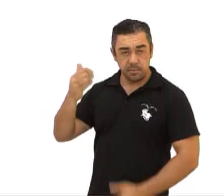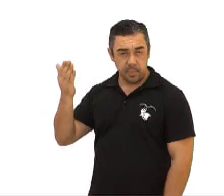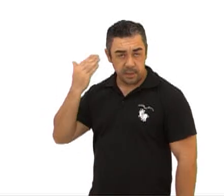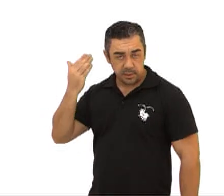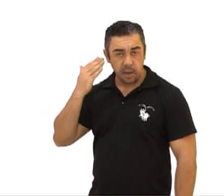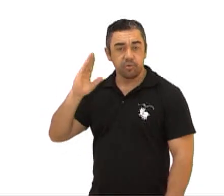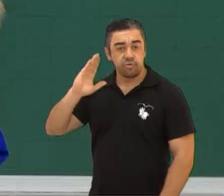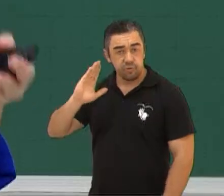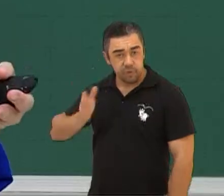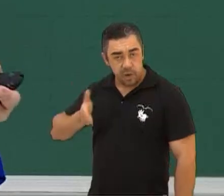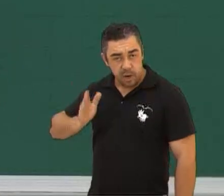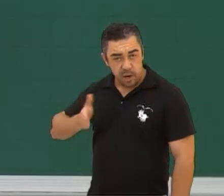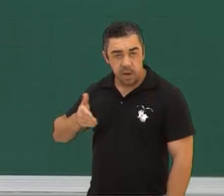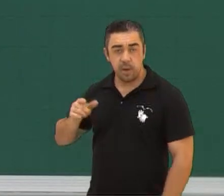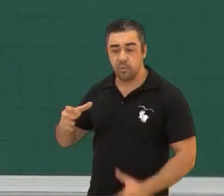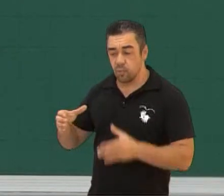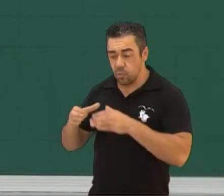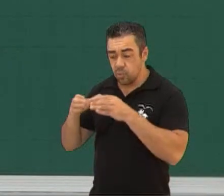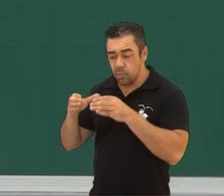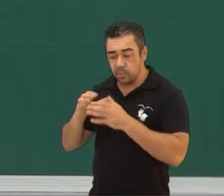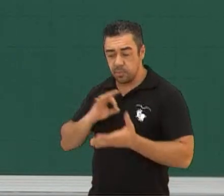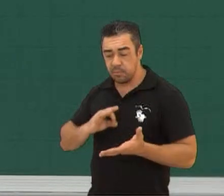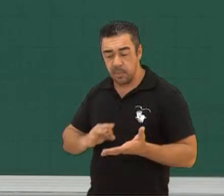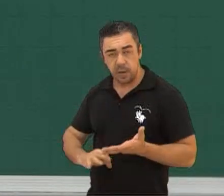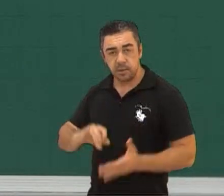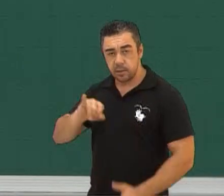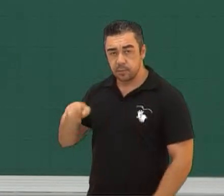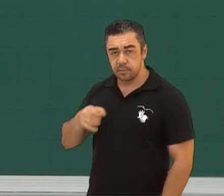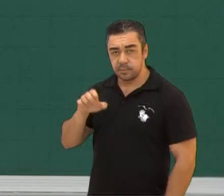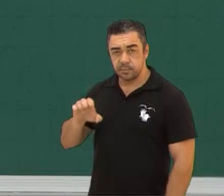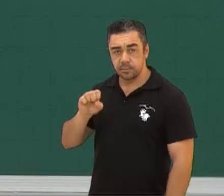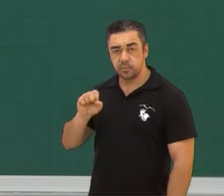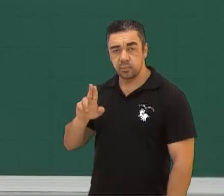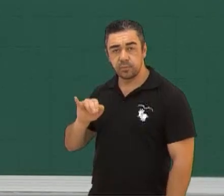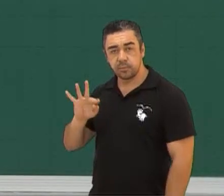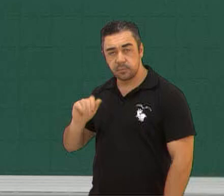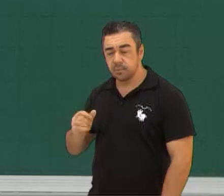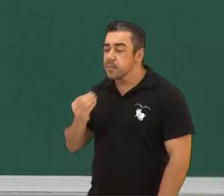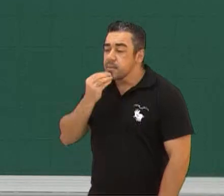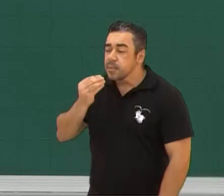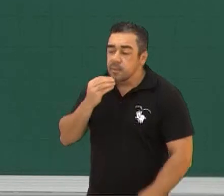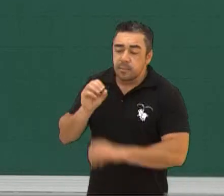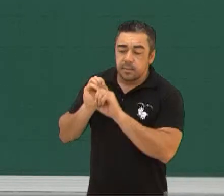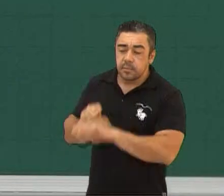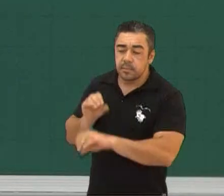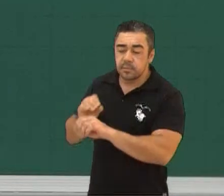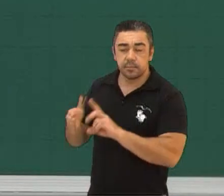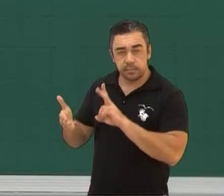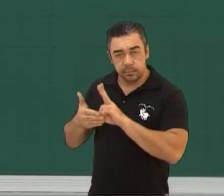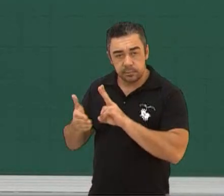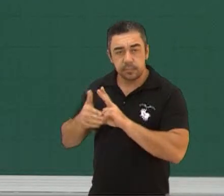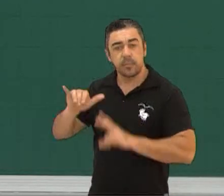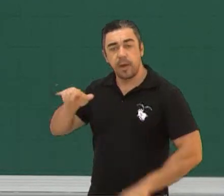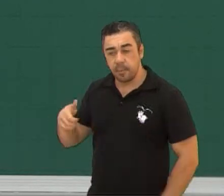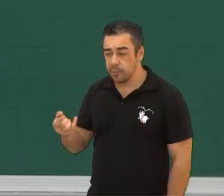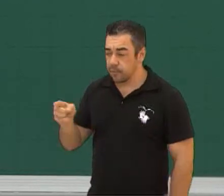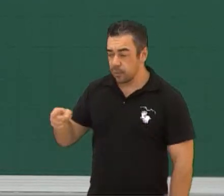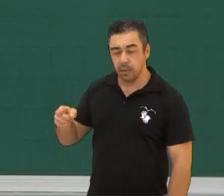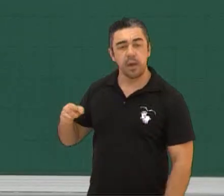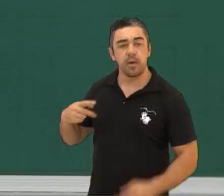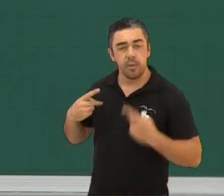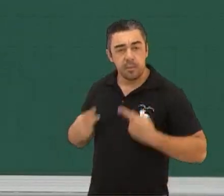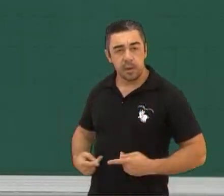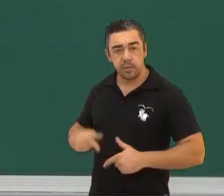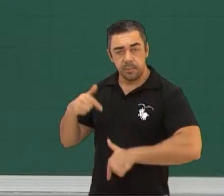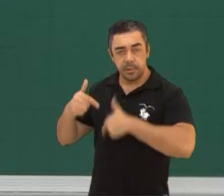se acentuava, das missões jesuíticas, que tentavam catequizar os indígenas no sentido de aproveitamento humano para a